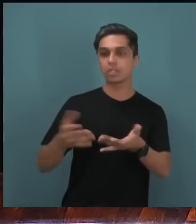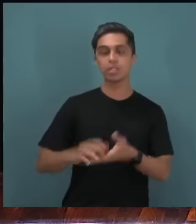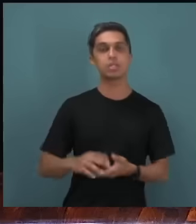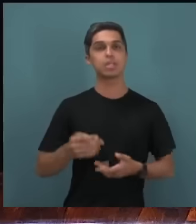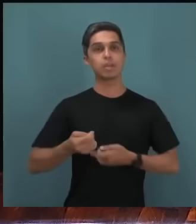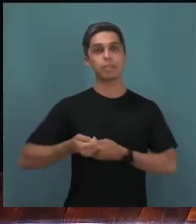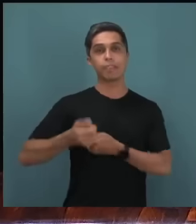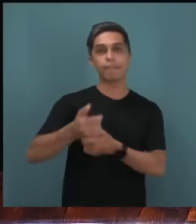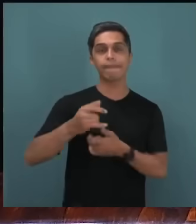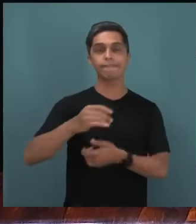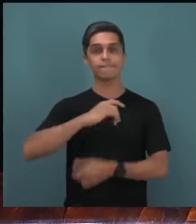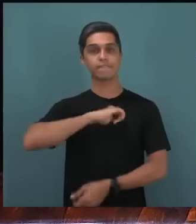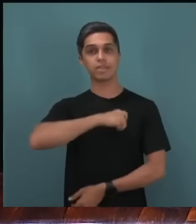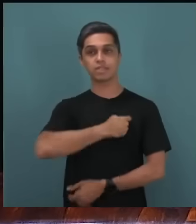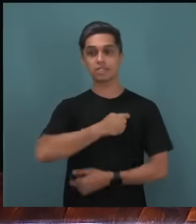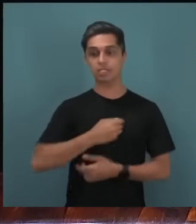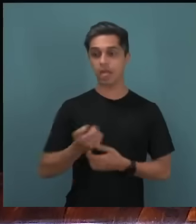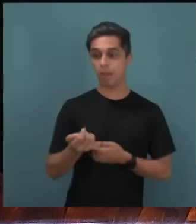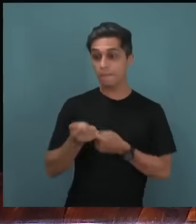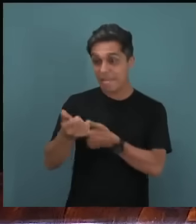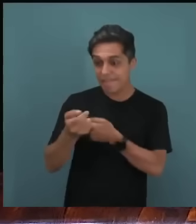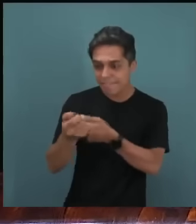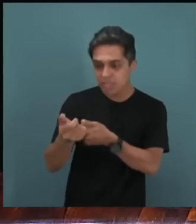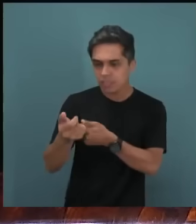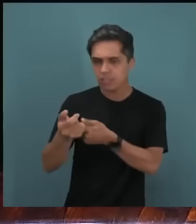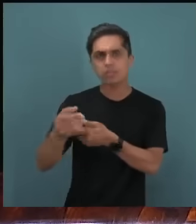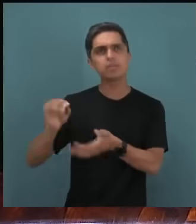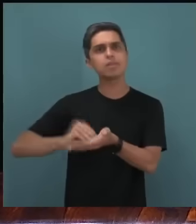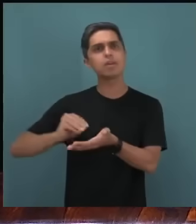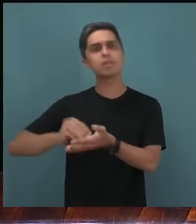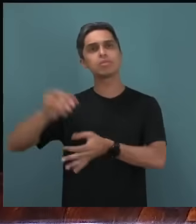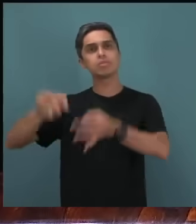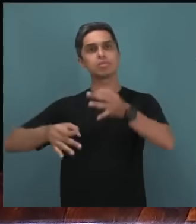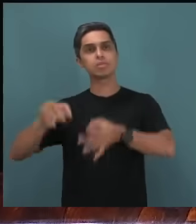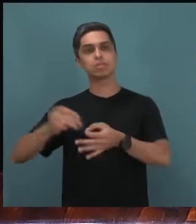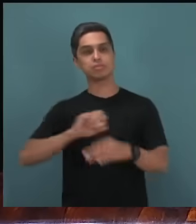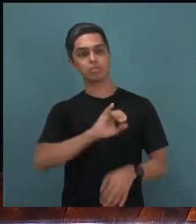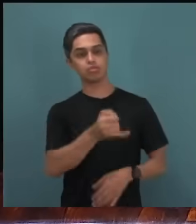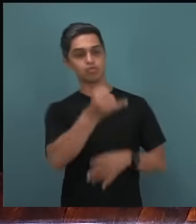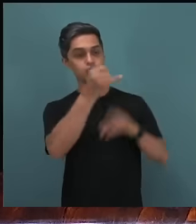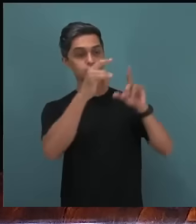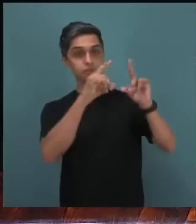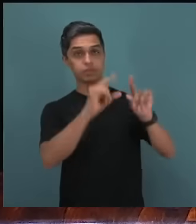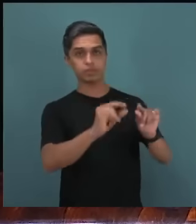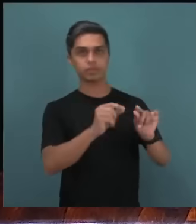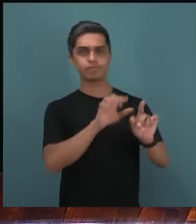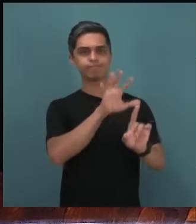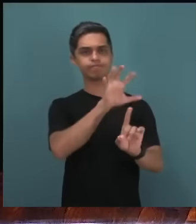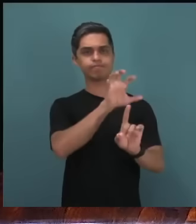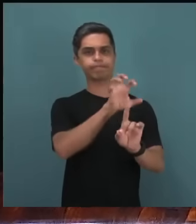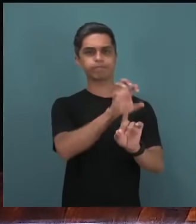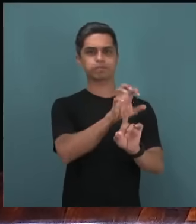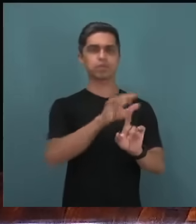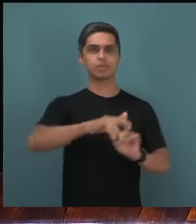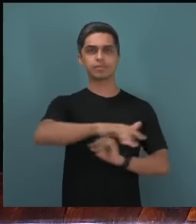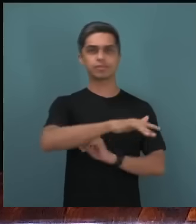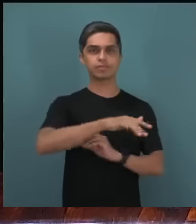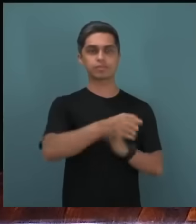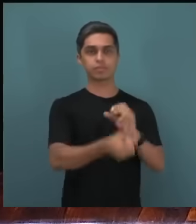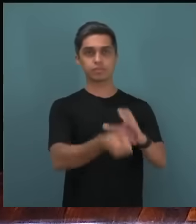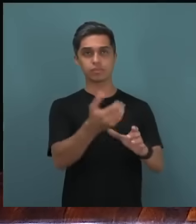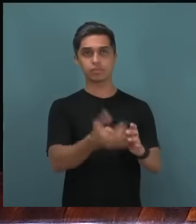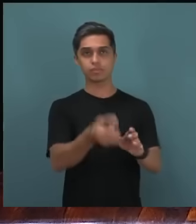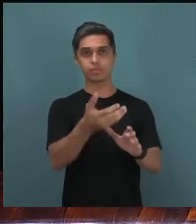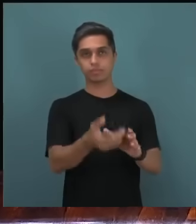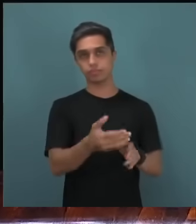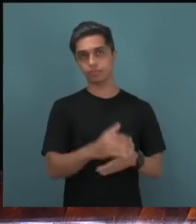fiscais injustos, baixar as taxas de juros que sufocam o setor